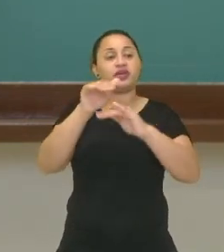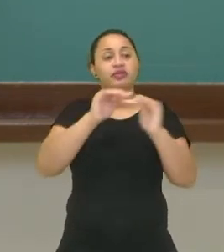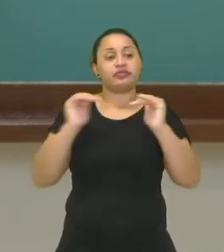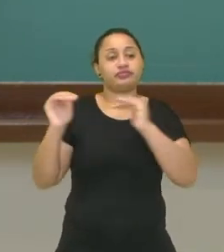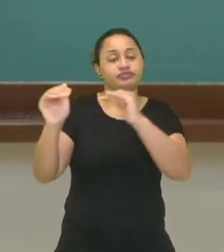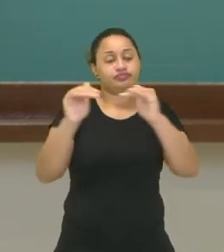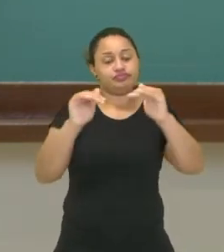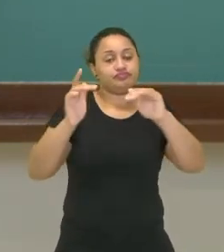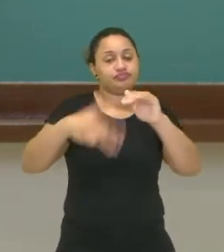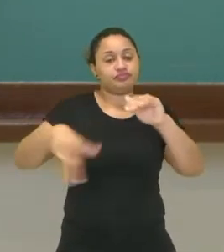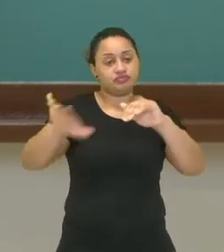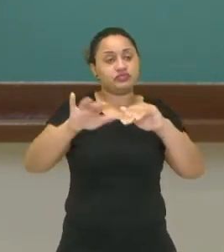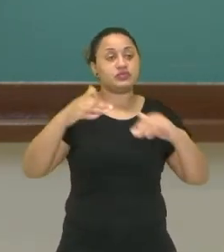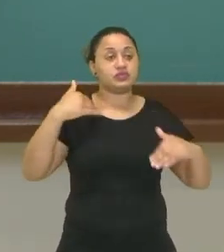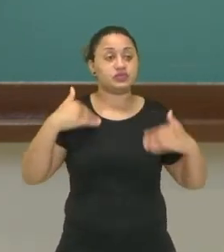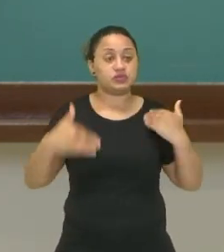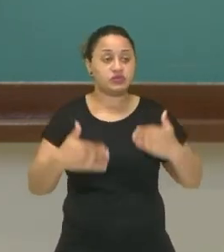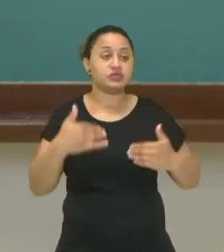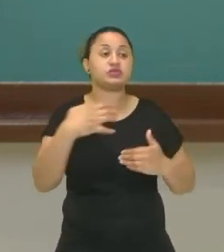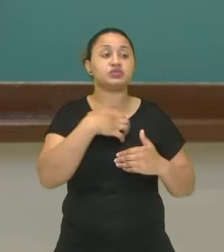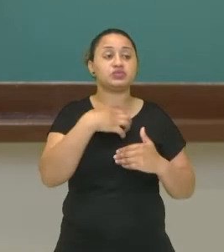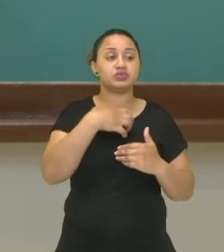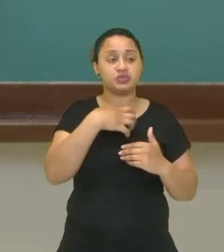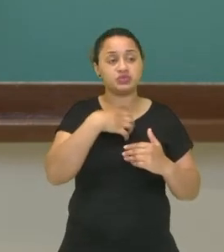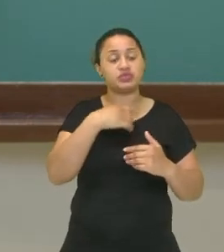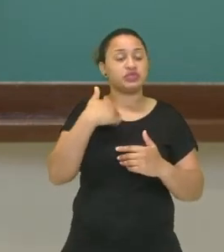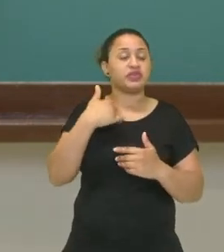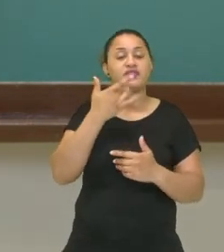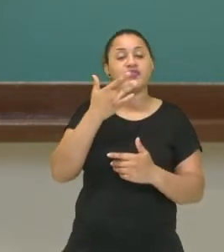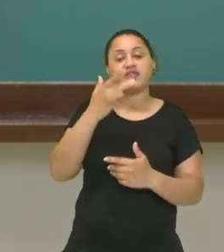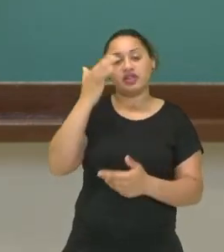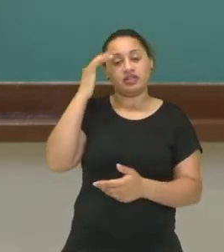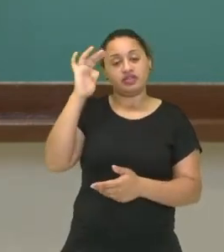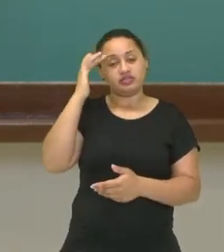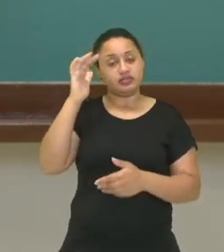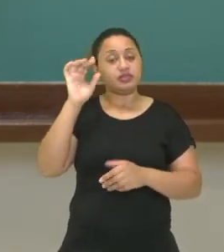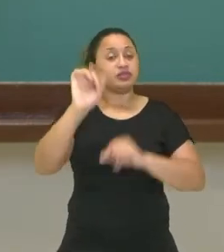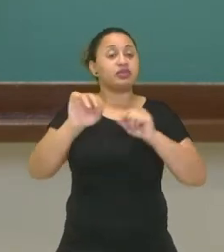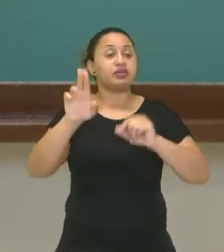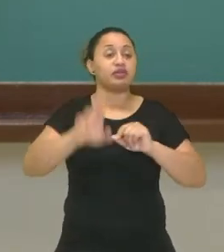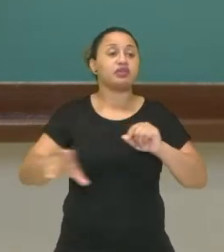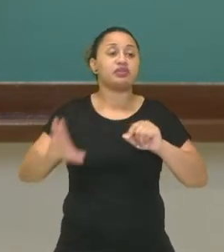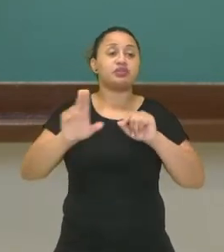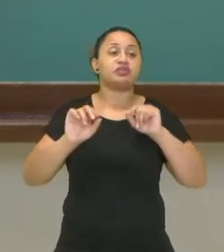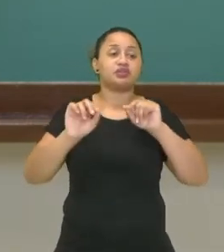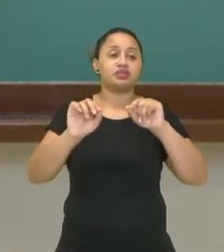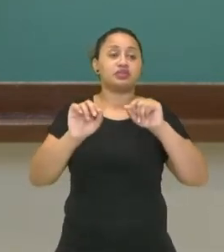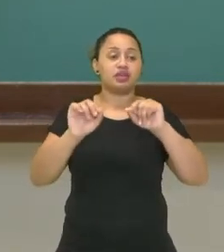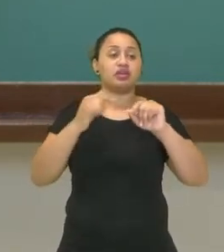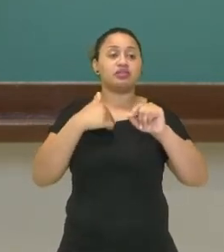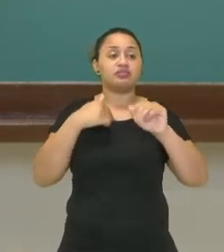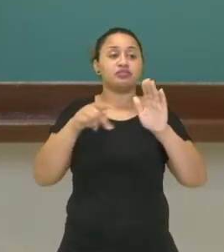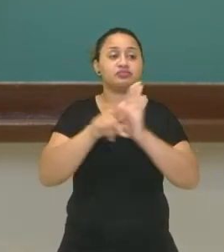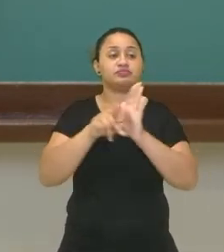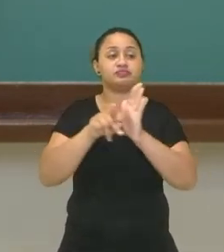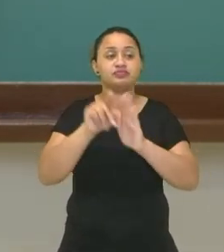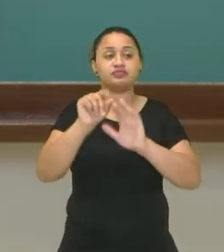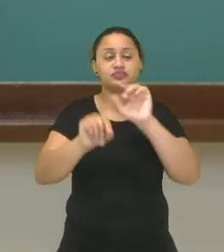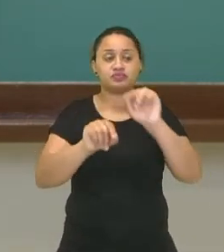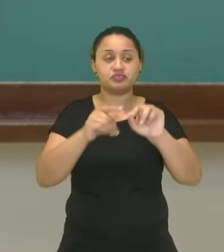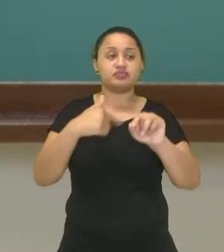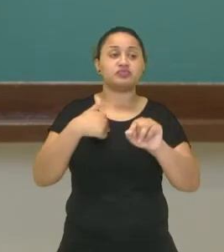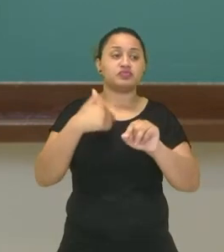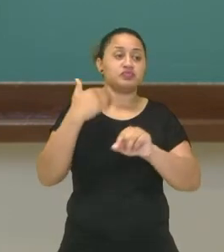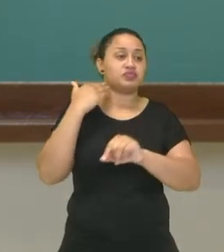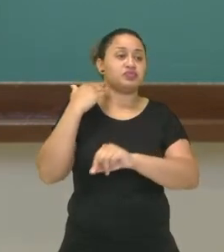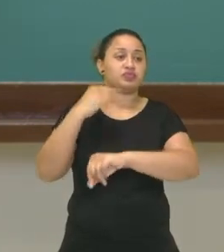do corpo com exercício de fácil compreensão e utilizava o banco sueco e o